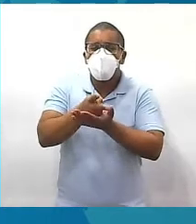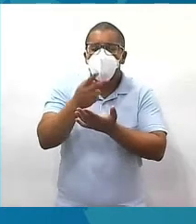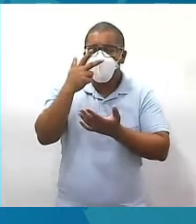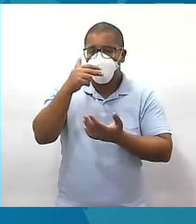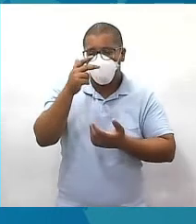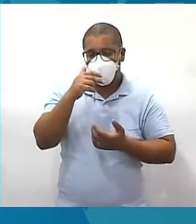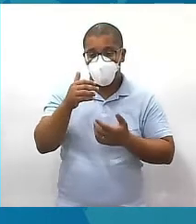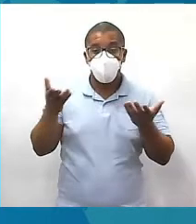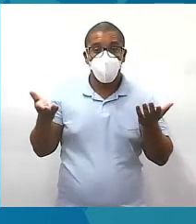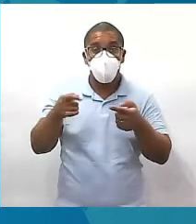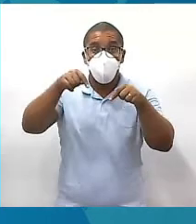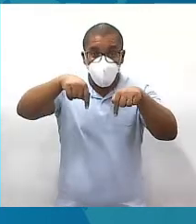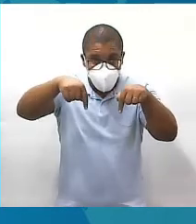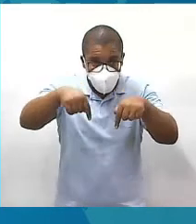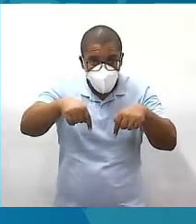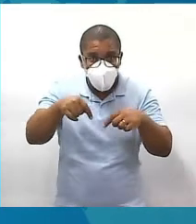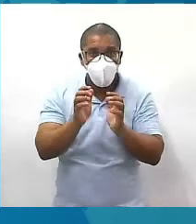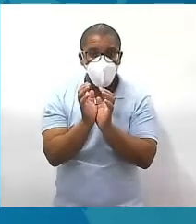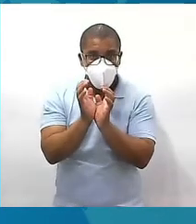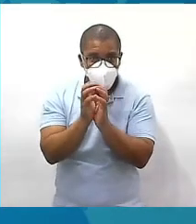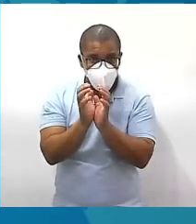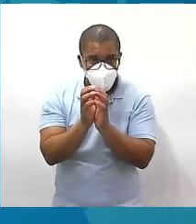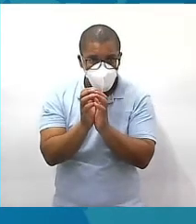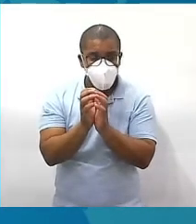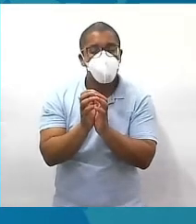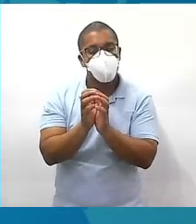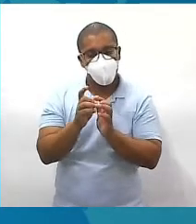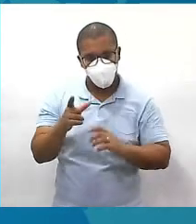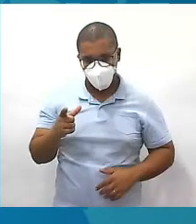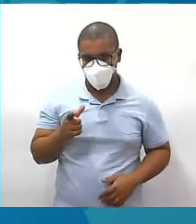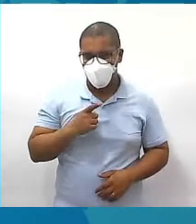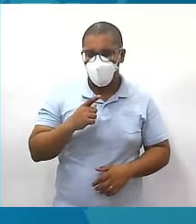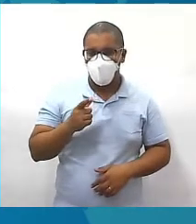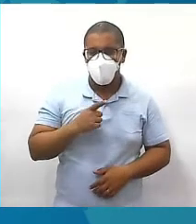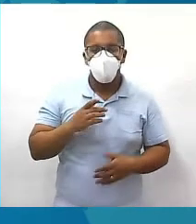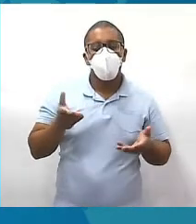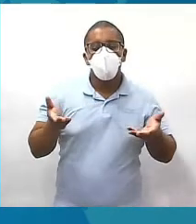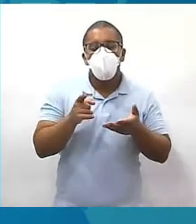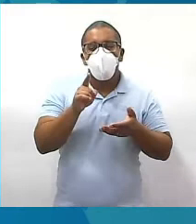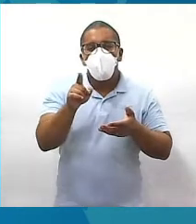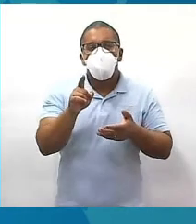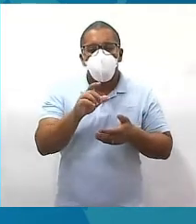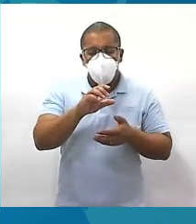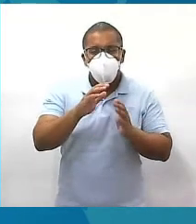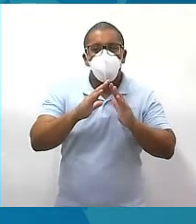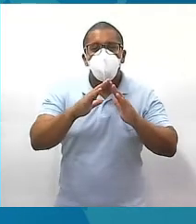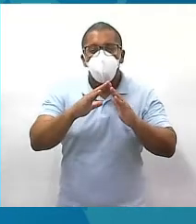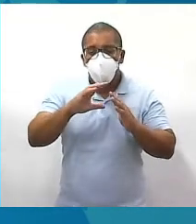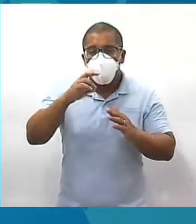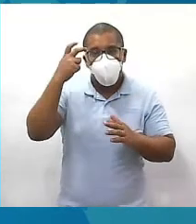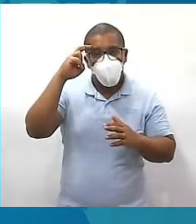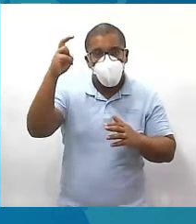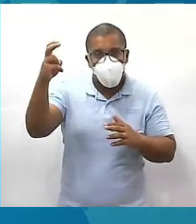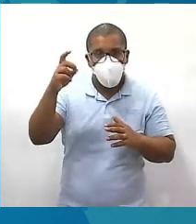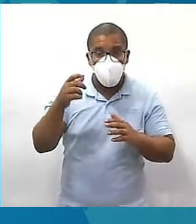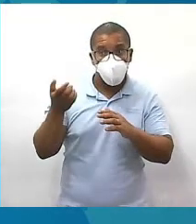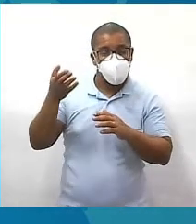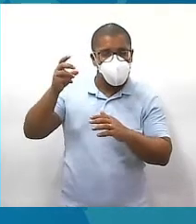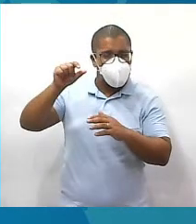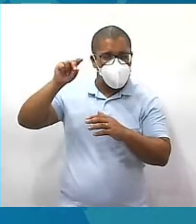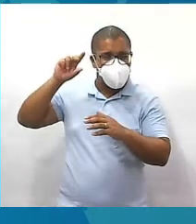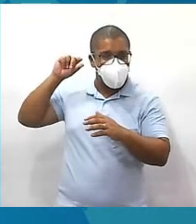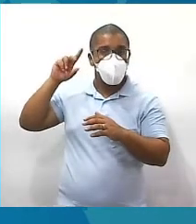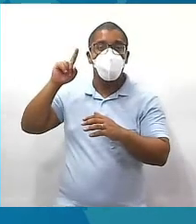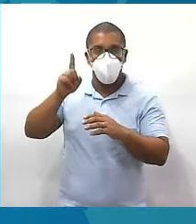para Recife. Nós temos a imagem do nosso hoje Casa da Cultura, antiga prisão. Há muito tempo